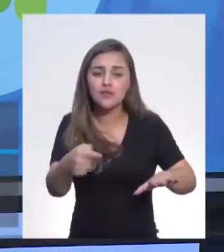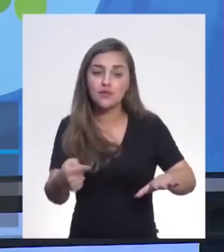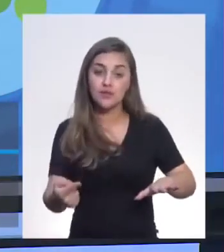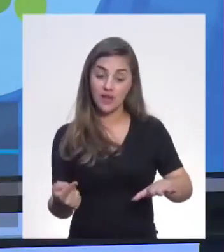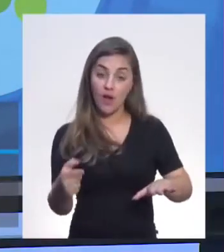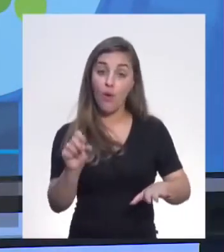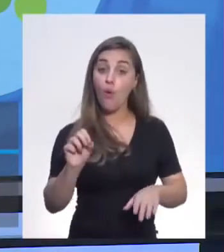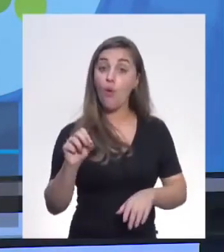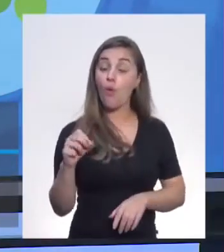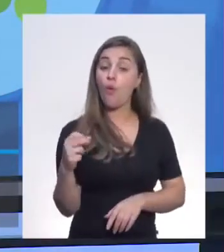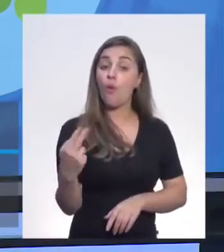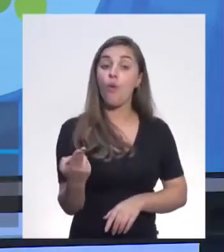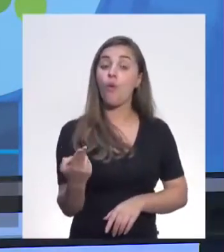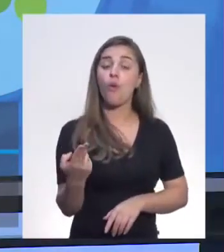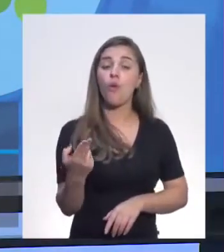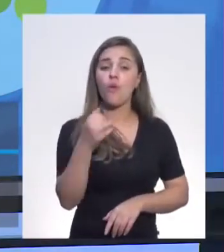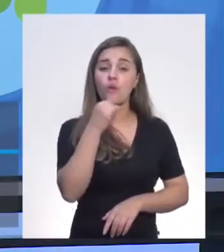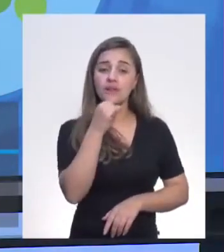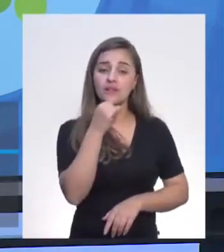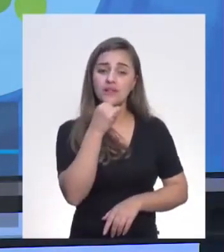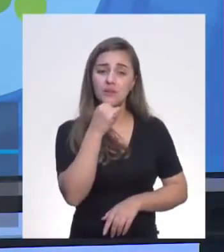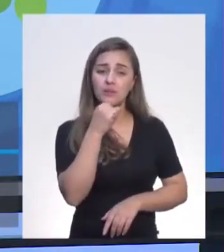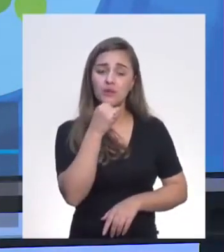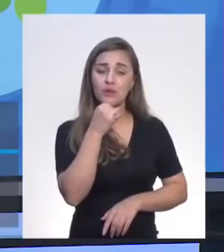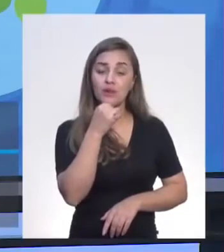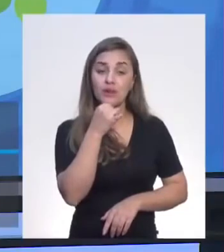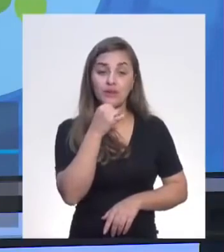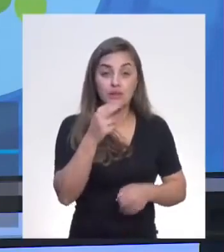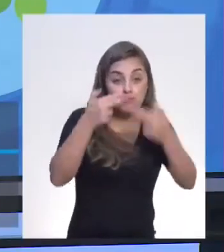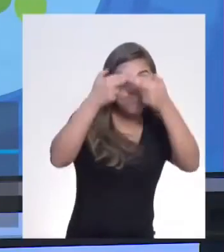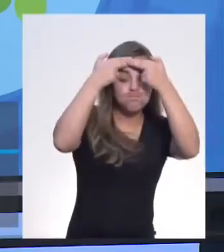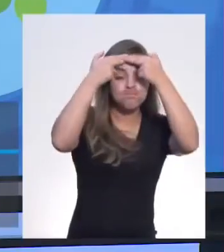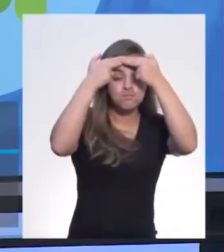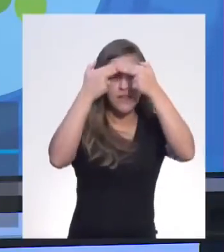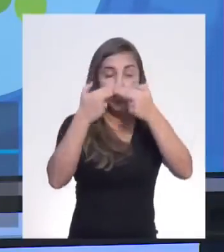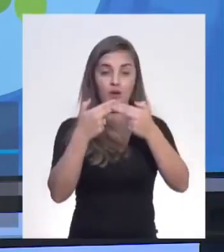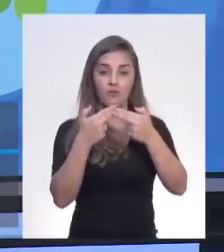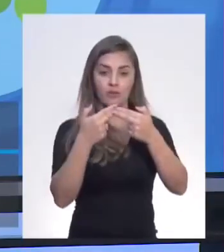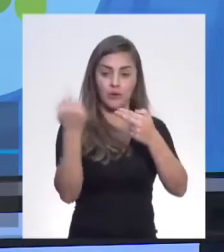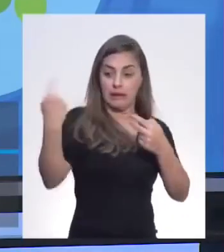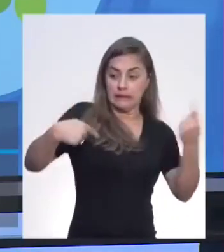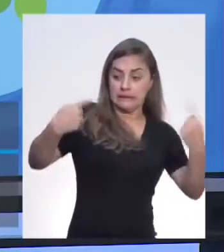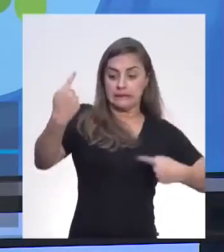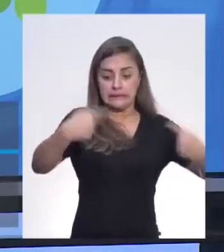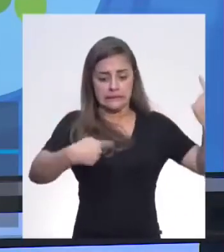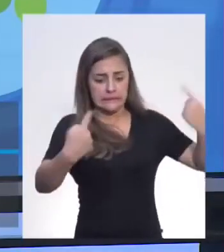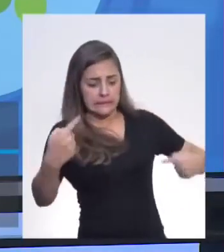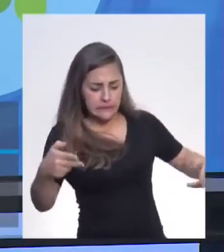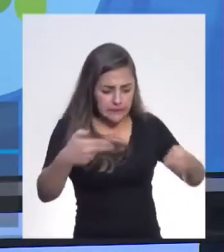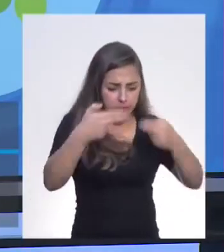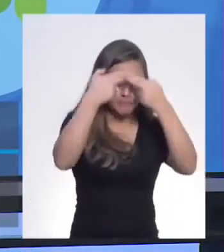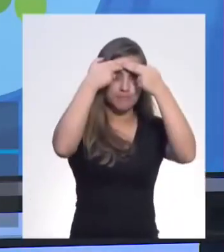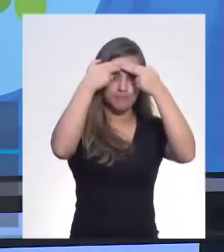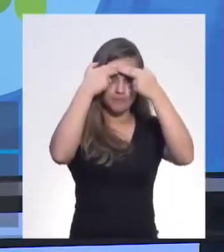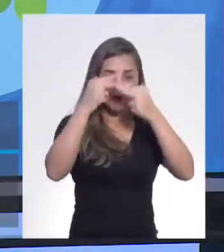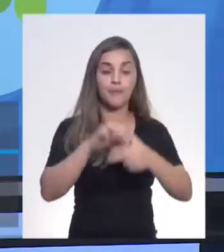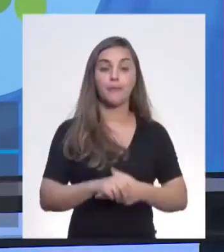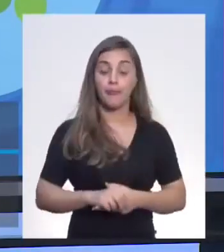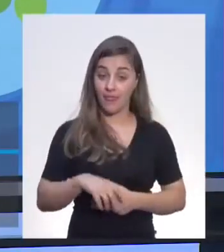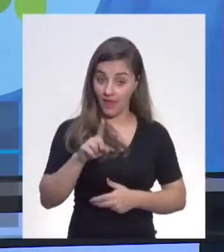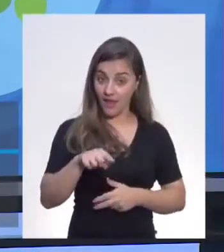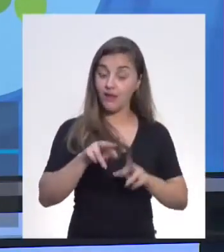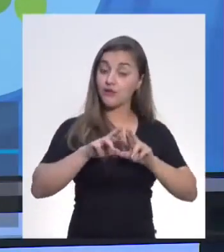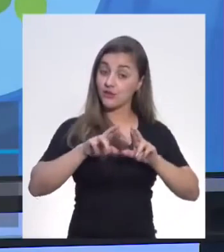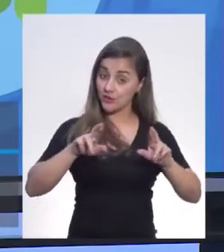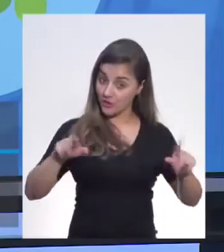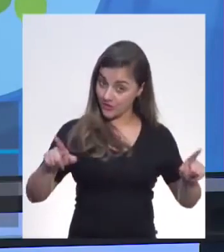tem. Né? É o fato da pessoa estar sempre na defensiva porque o dedo está sempre apontado para ela. Então, essa é a diferença. Tá? A gente tem